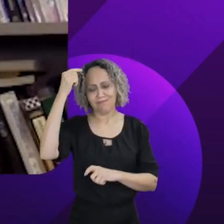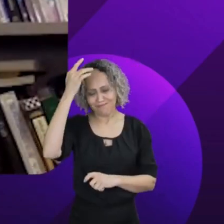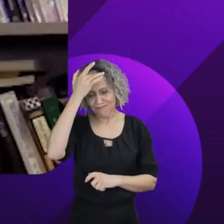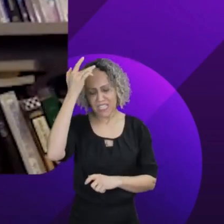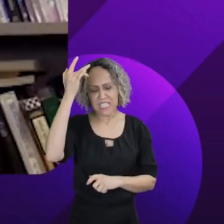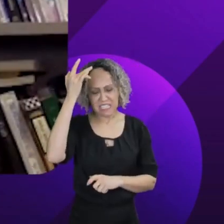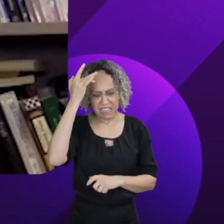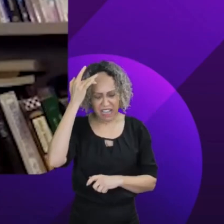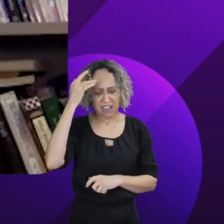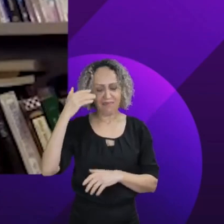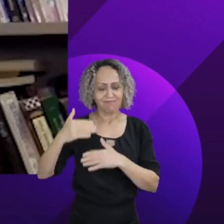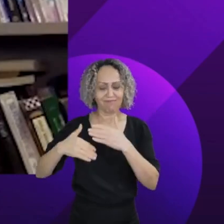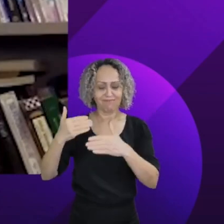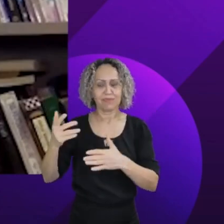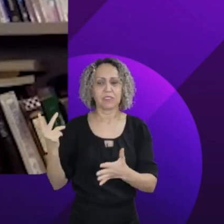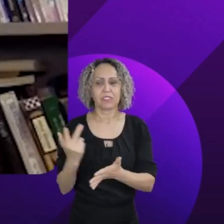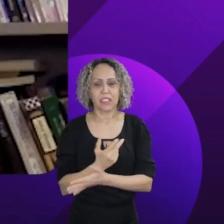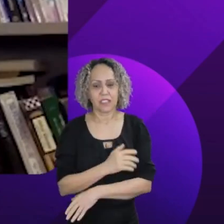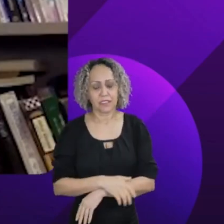precisa ser externada.